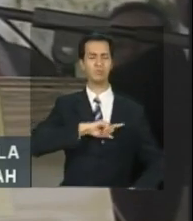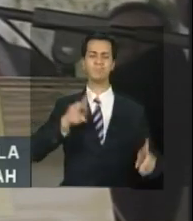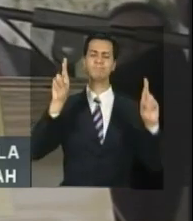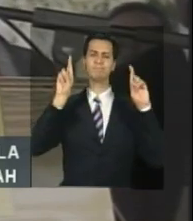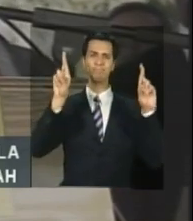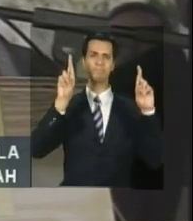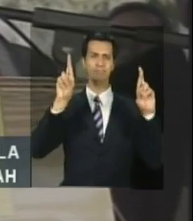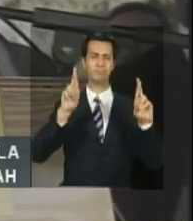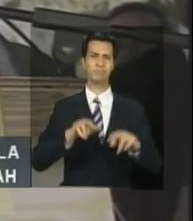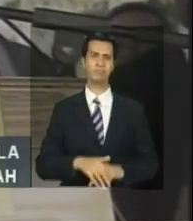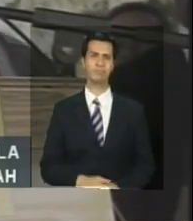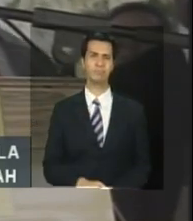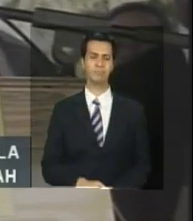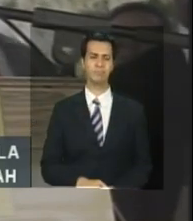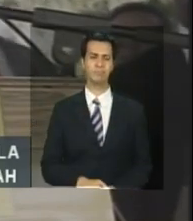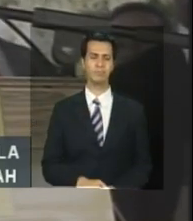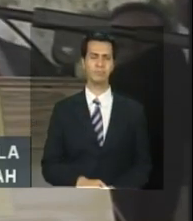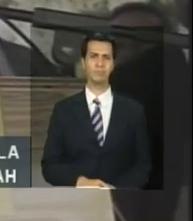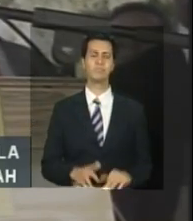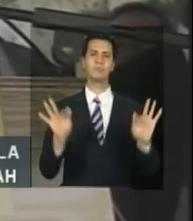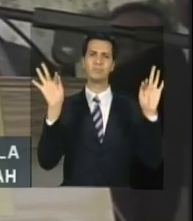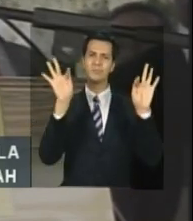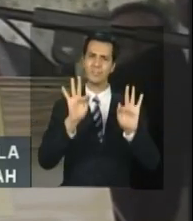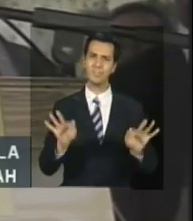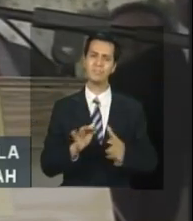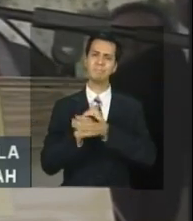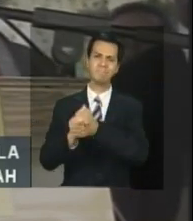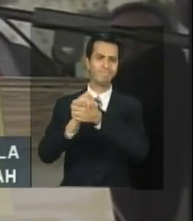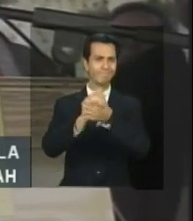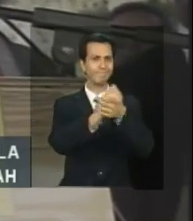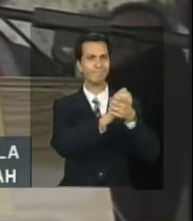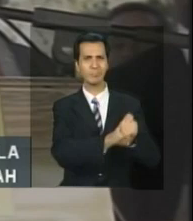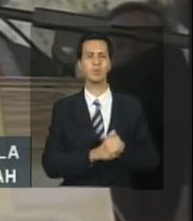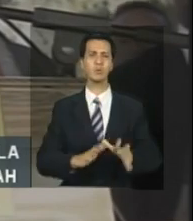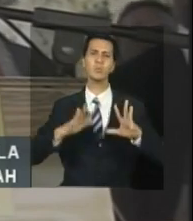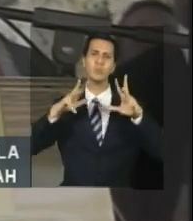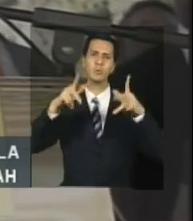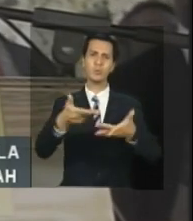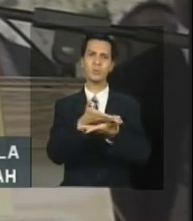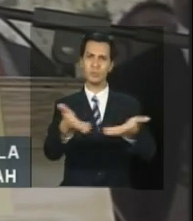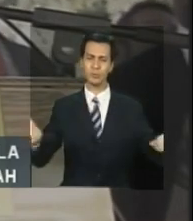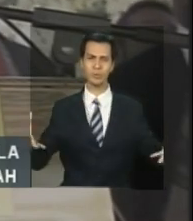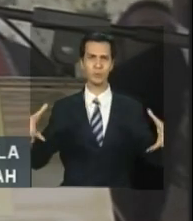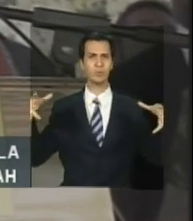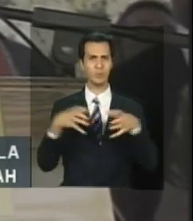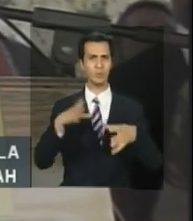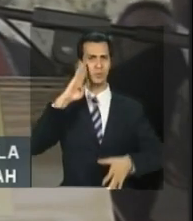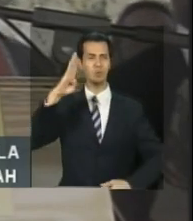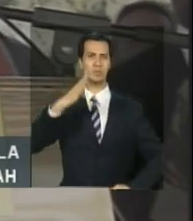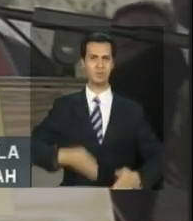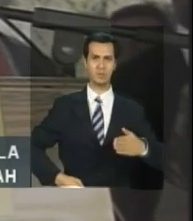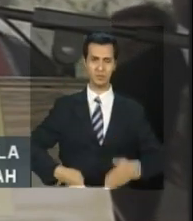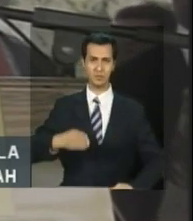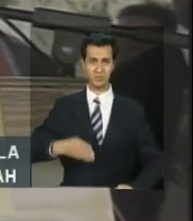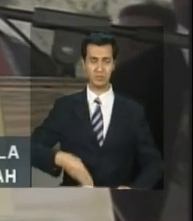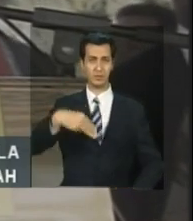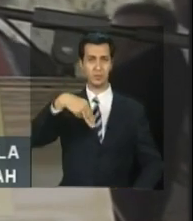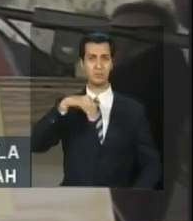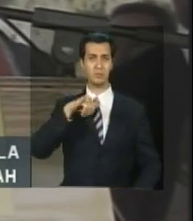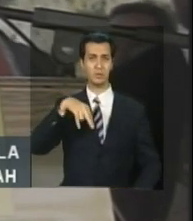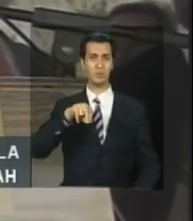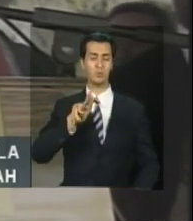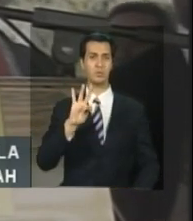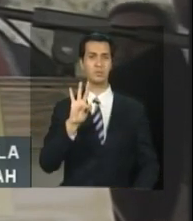otimistas. Felicito a todas e a todos os integrantes do nosso contingente na